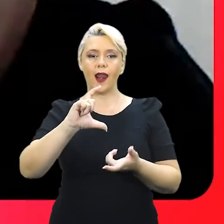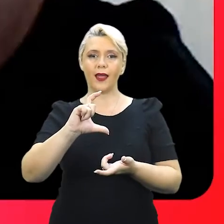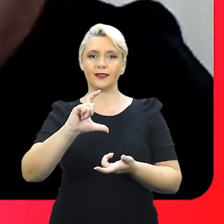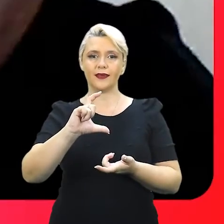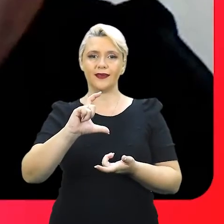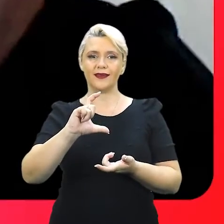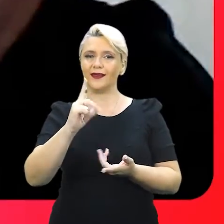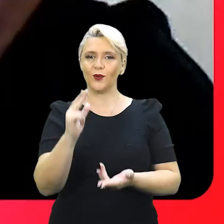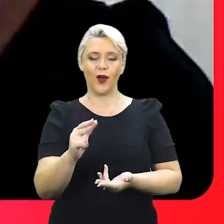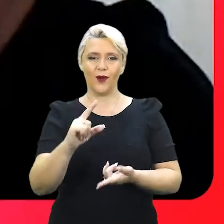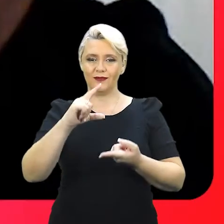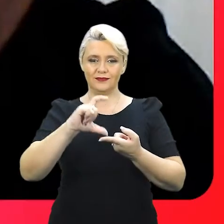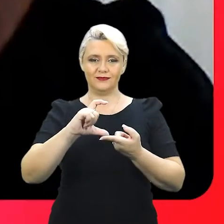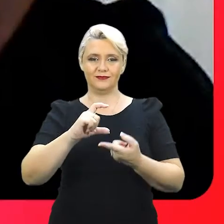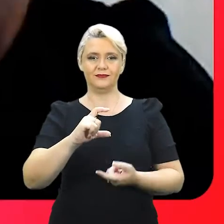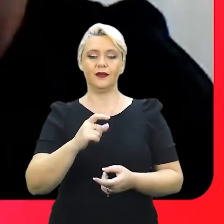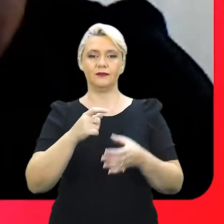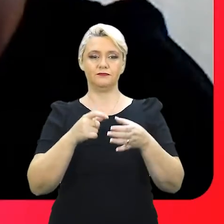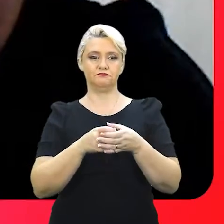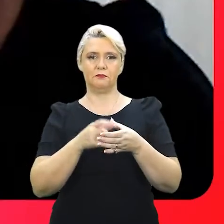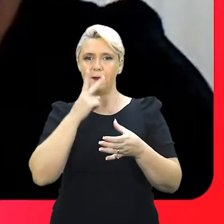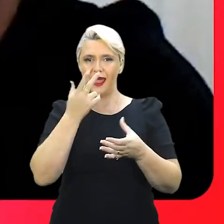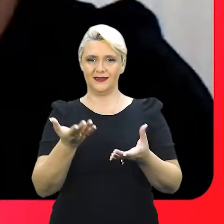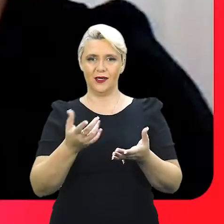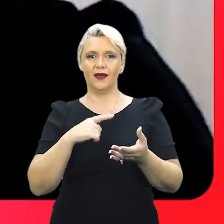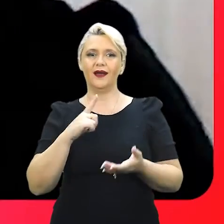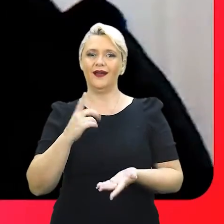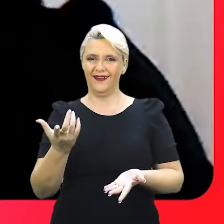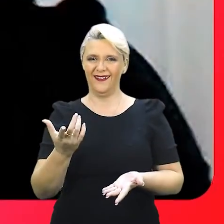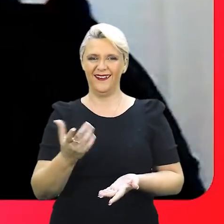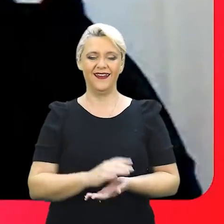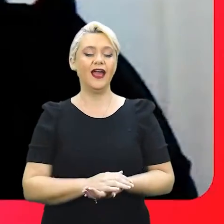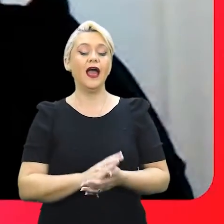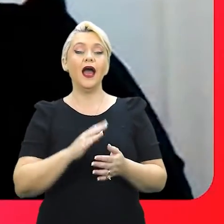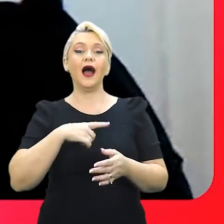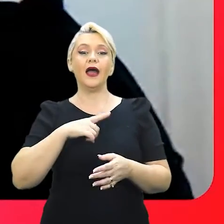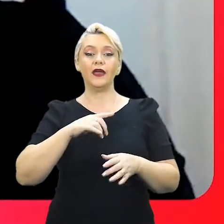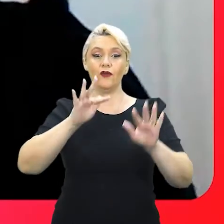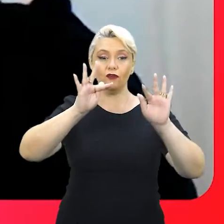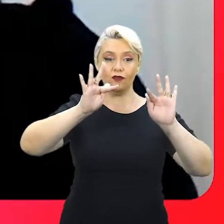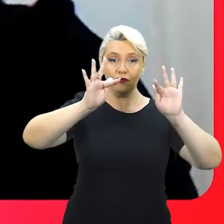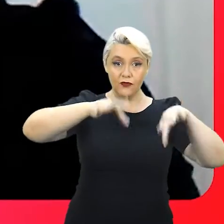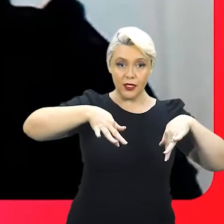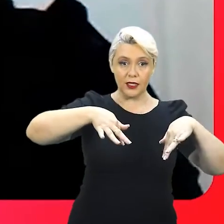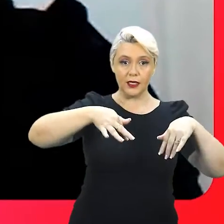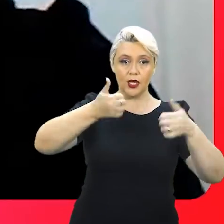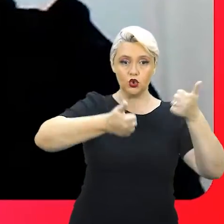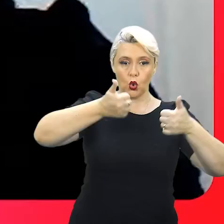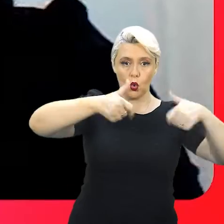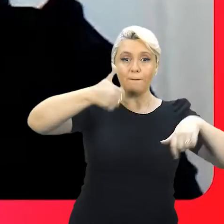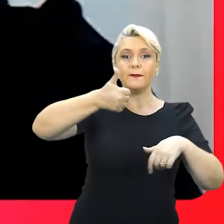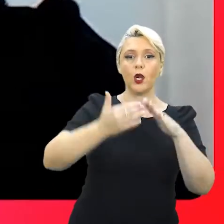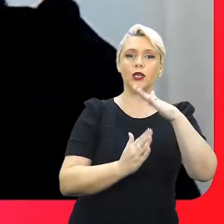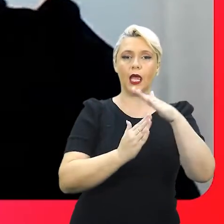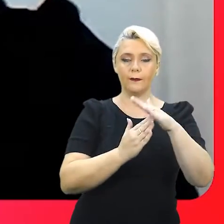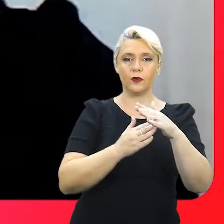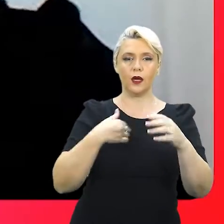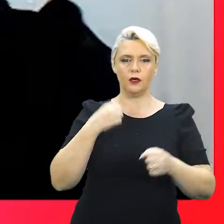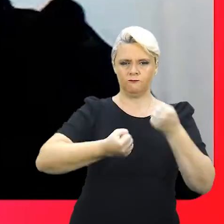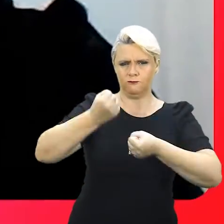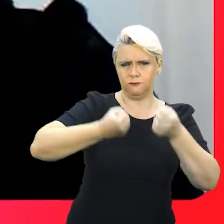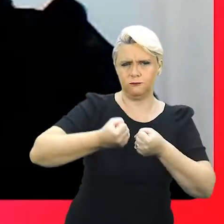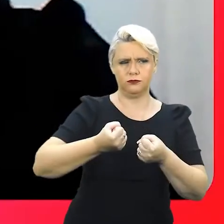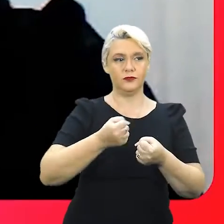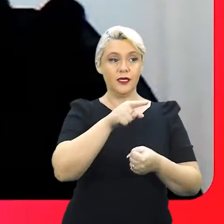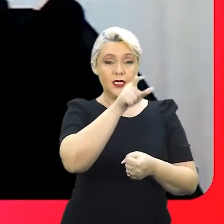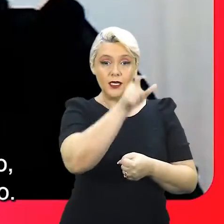antena. Você Olha. ficava com a lata na mão e acabava o primeiro tempo, quem tinha pique era eu. Eu era o Aham, primeiro a chegar no jogador que